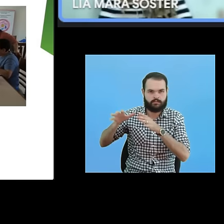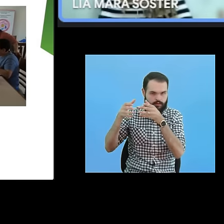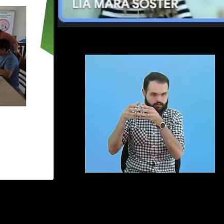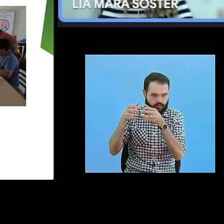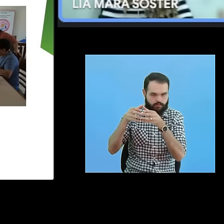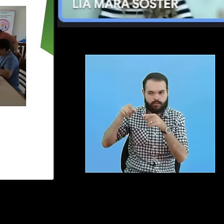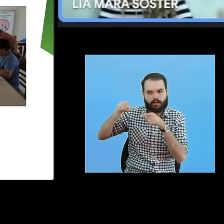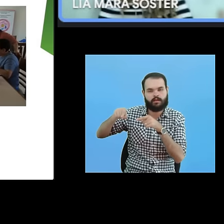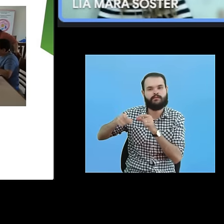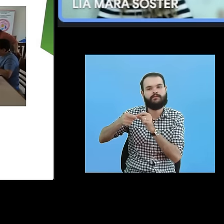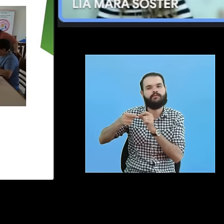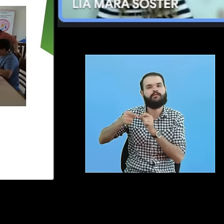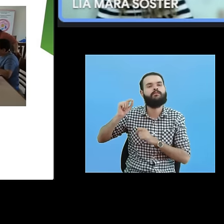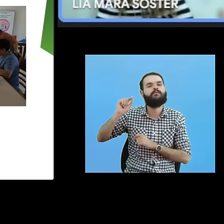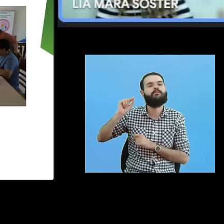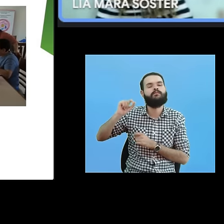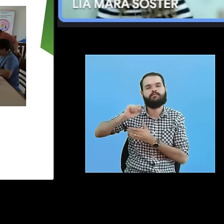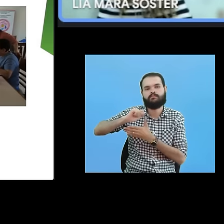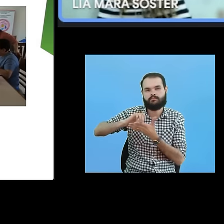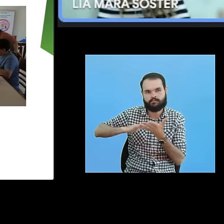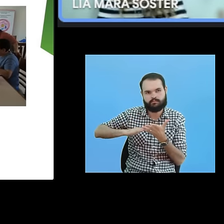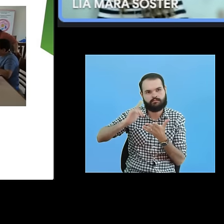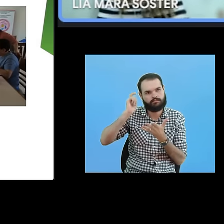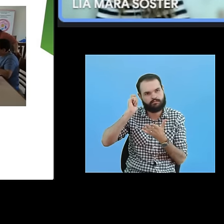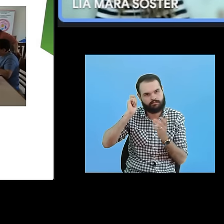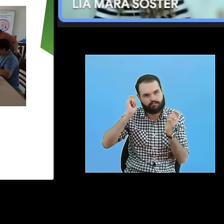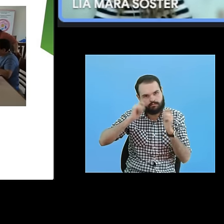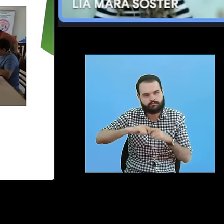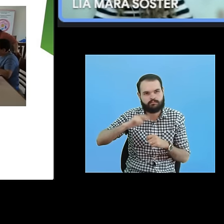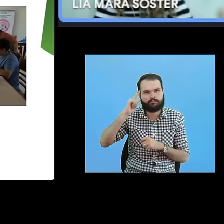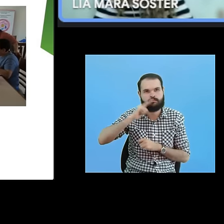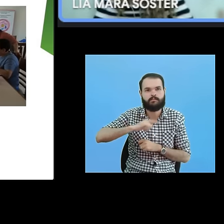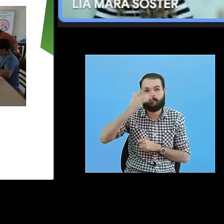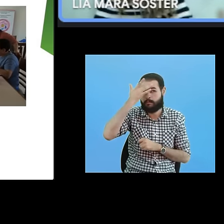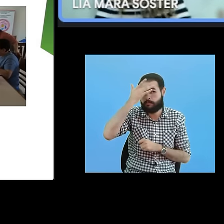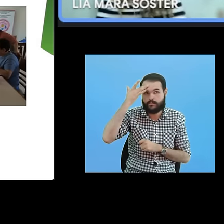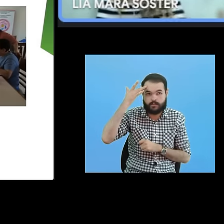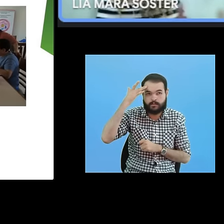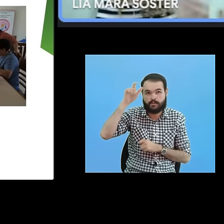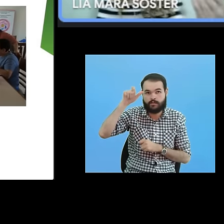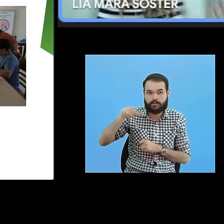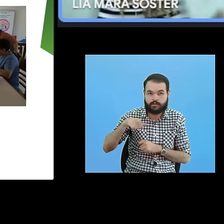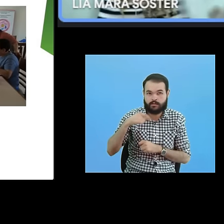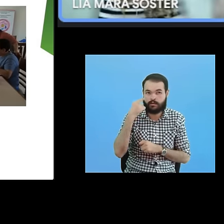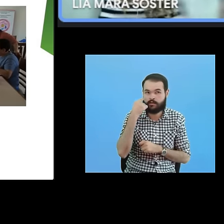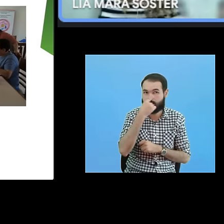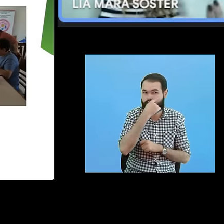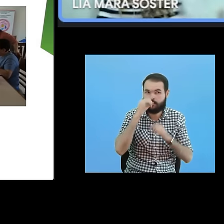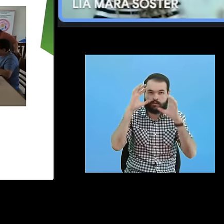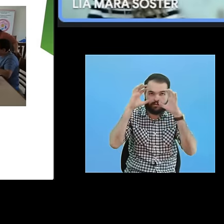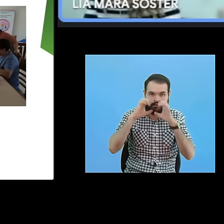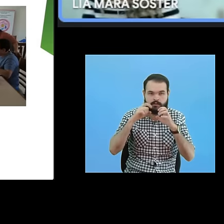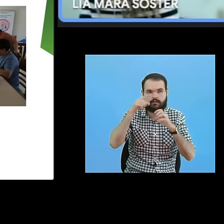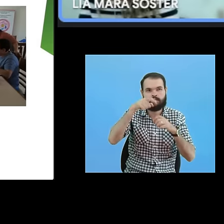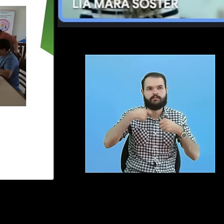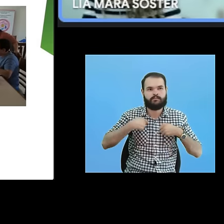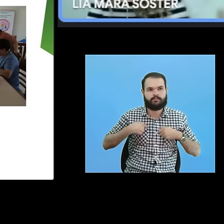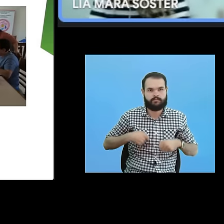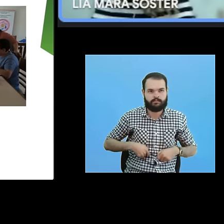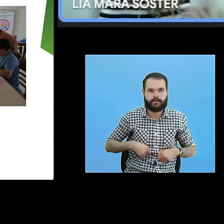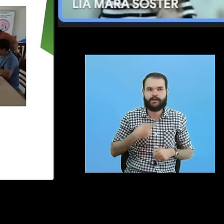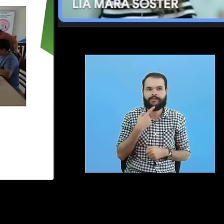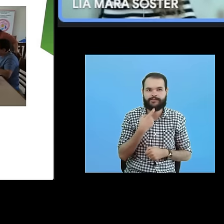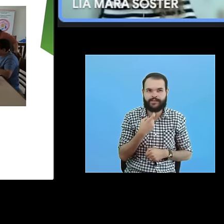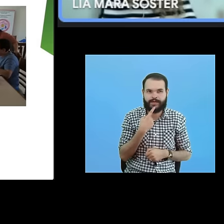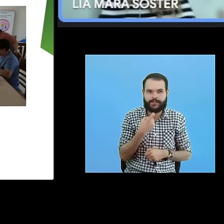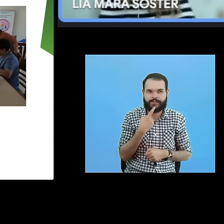para fazer com que a atividade aconteça. A professora que é com baixa visão, essa professora que está vestindo uma camiseta vermelha,